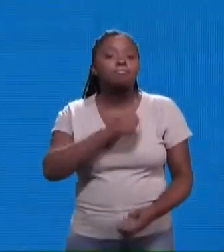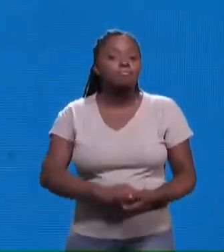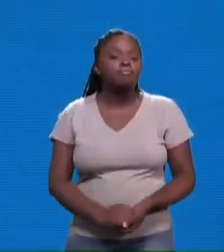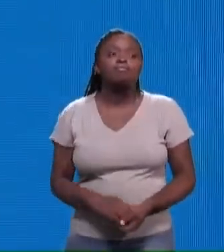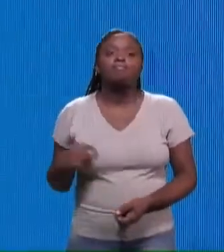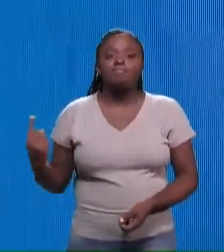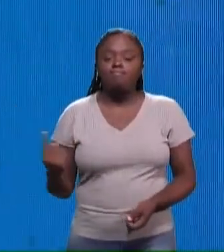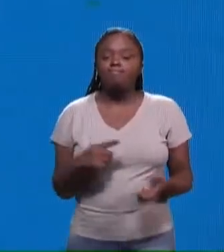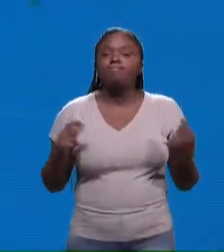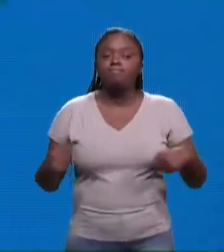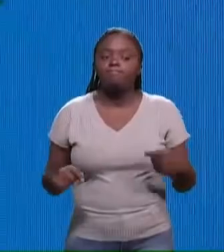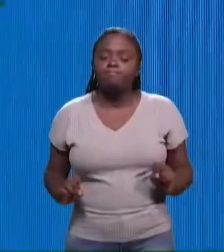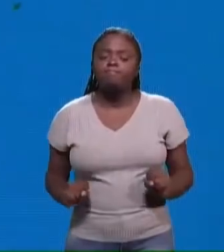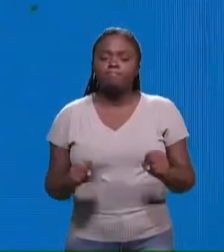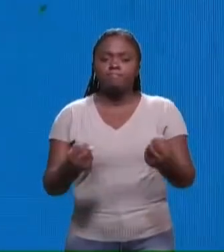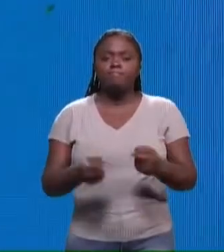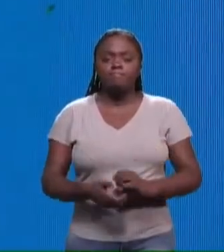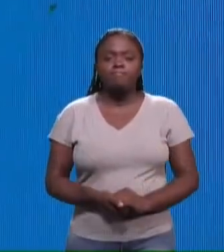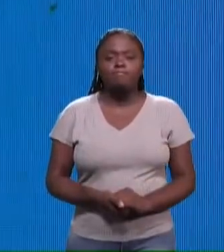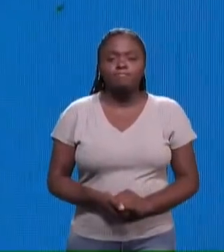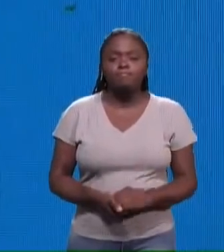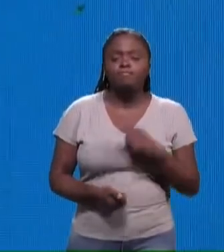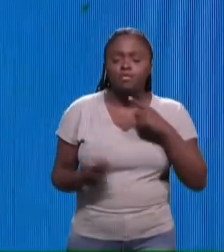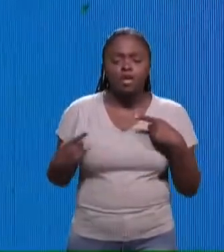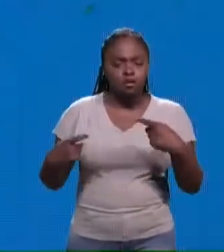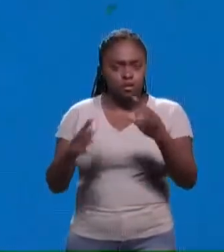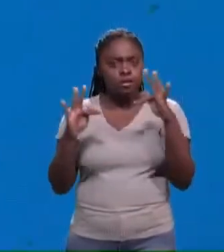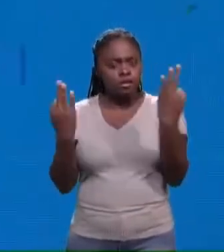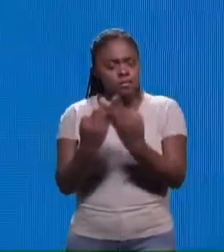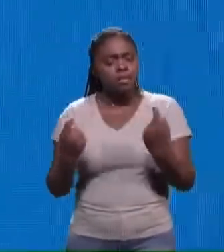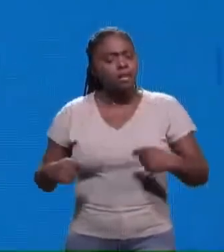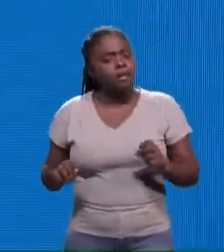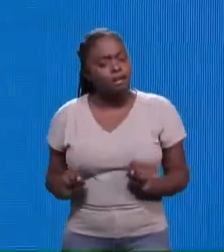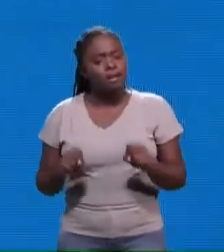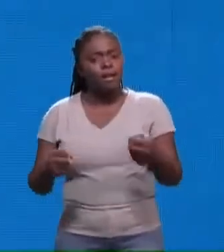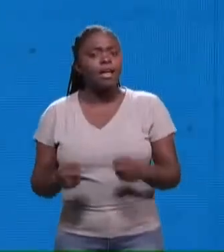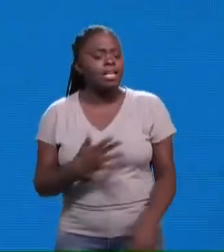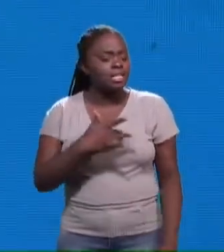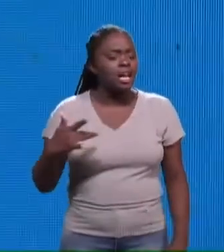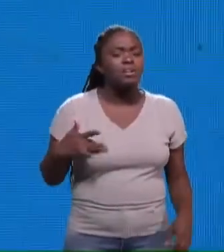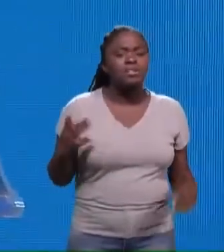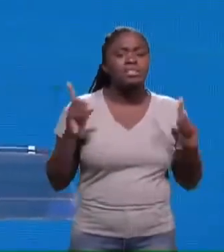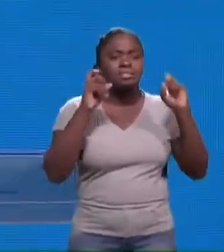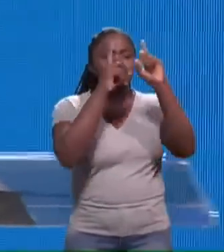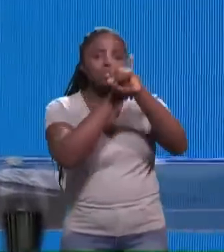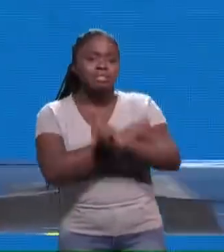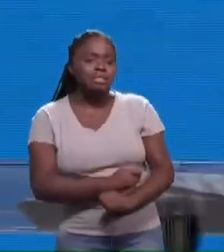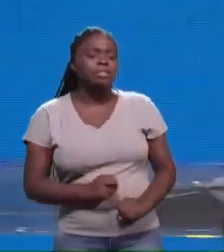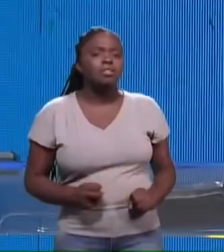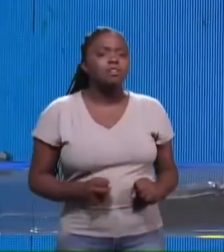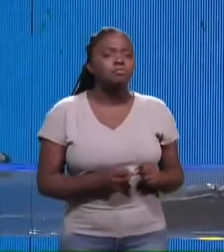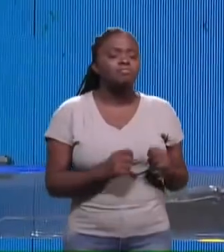Nós temos que resistir. Vem luta na família, resista. Vem luta na saúde, resista. Vem luta